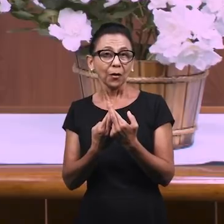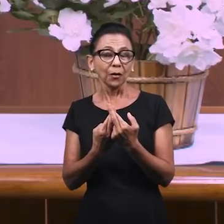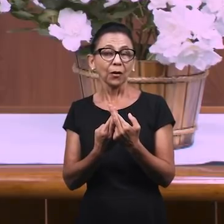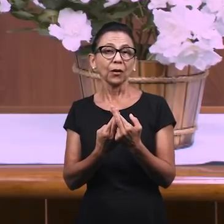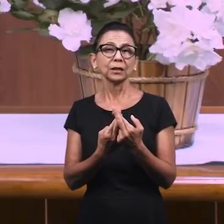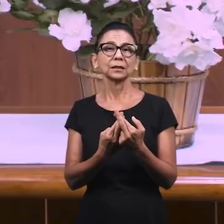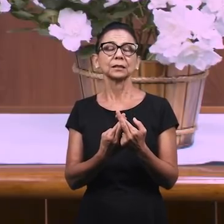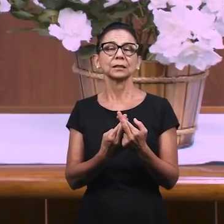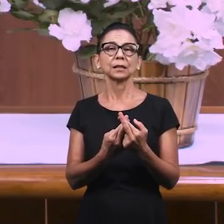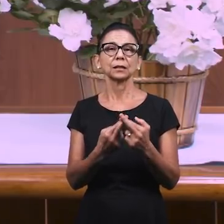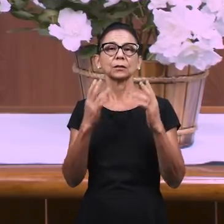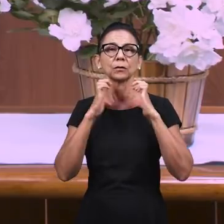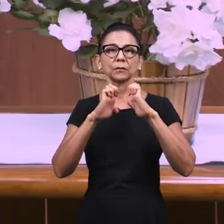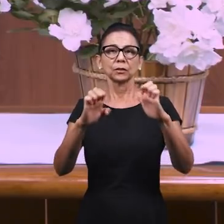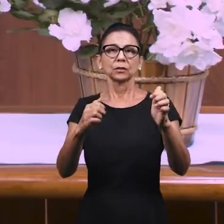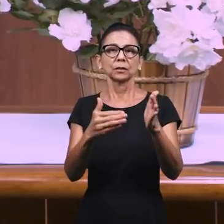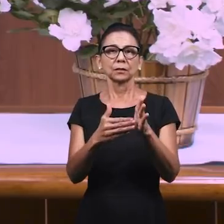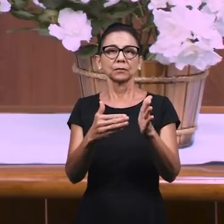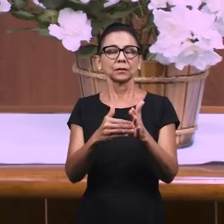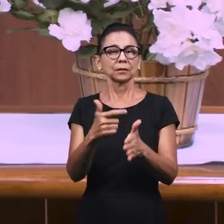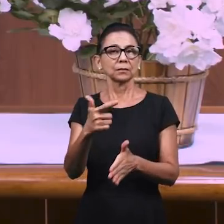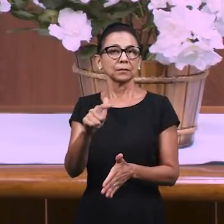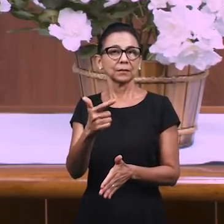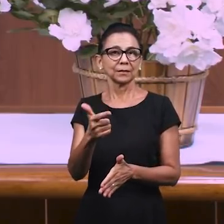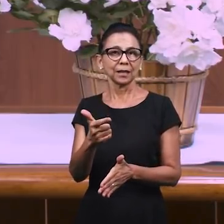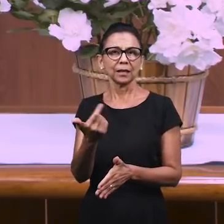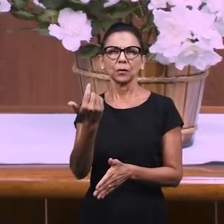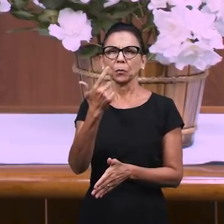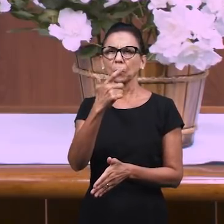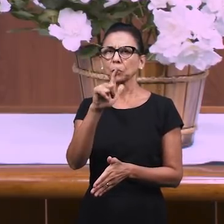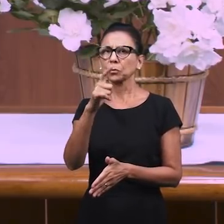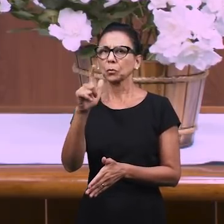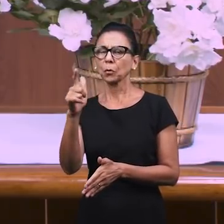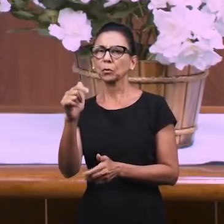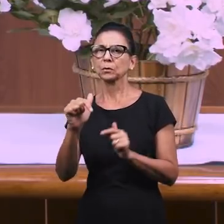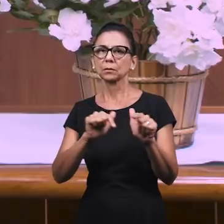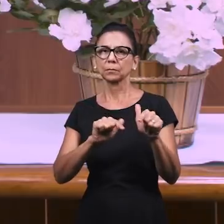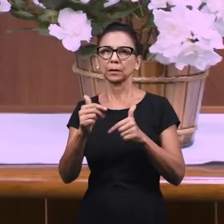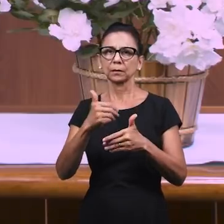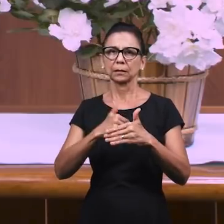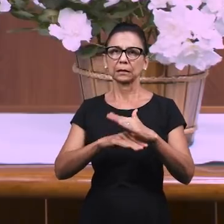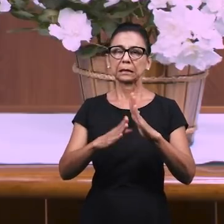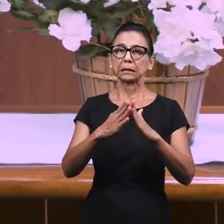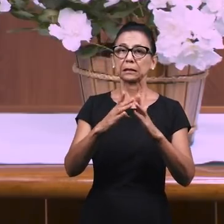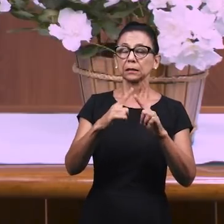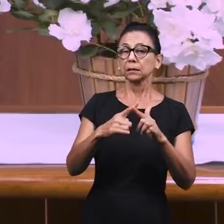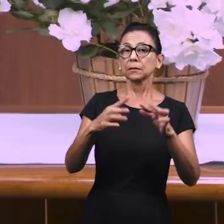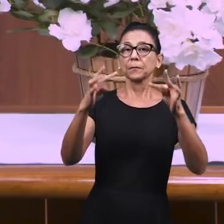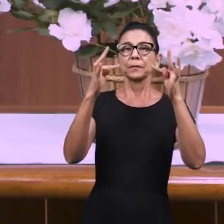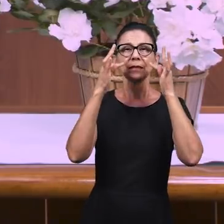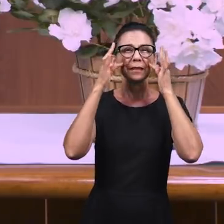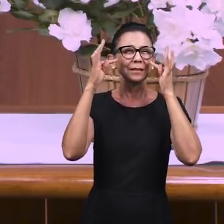Sem Fronteiras, também de outros trabalhos, e dando os testemunhos,